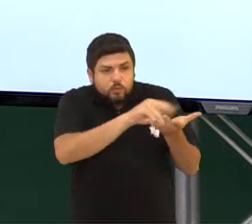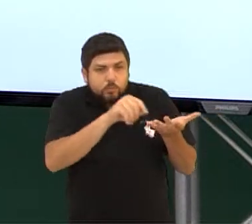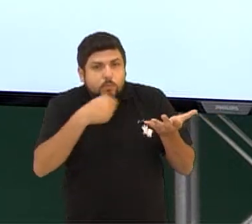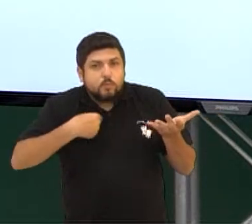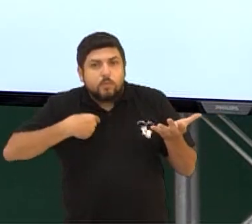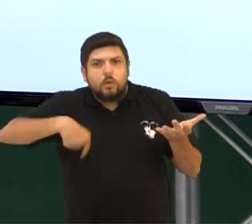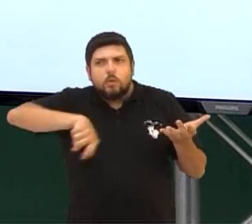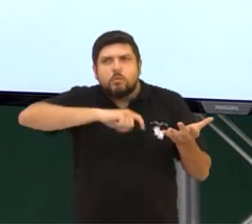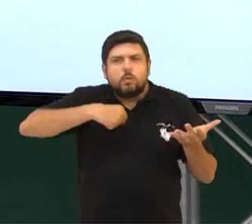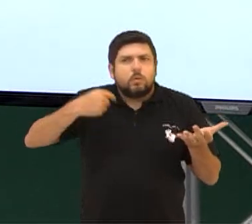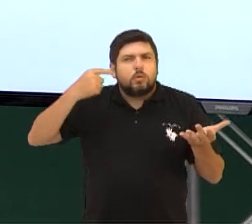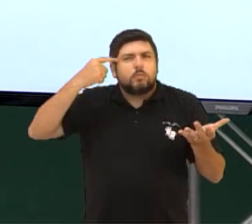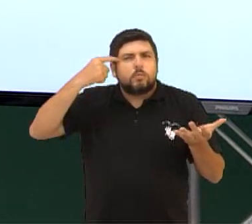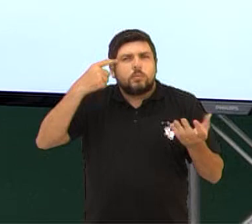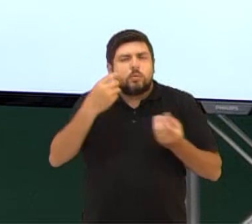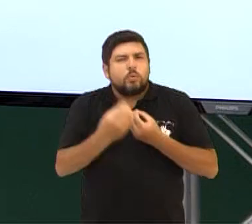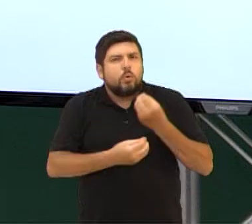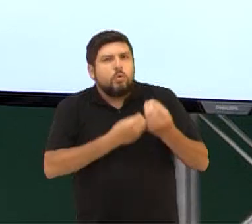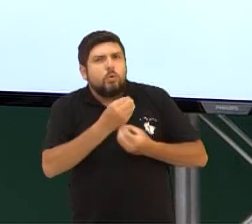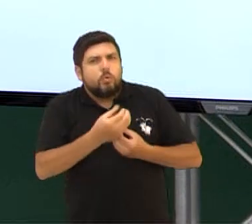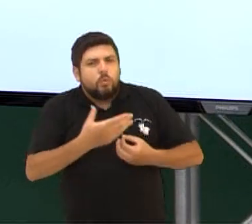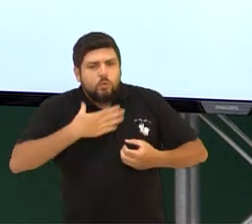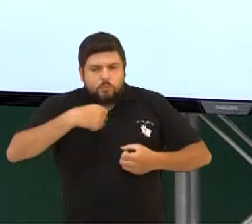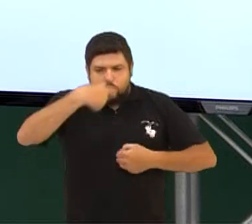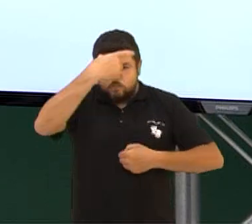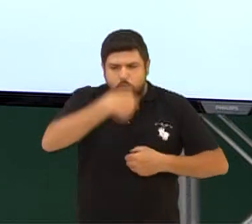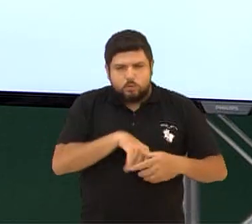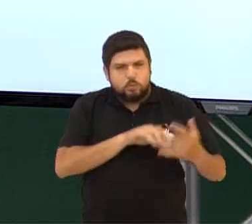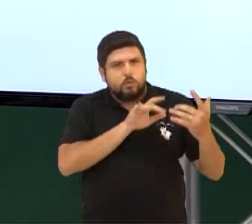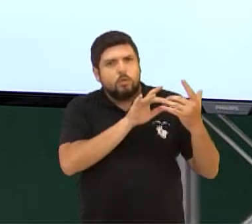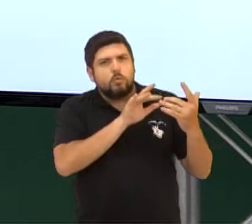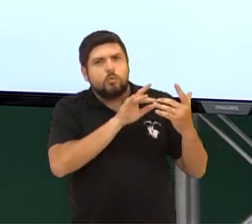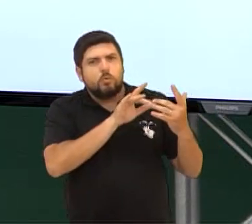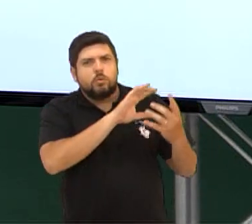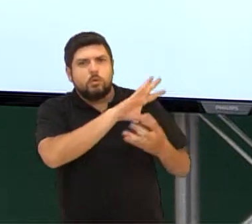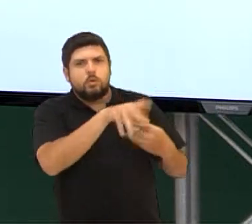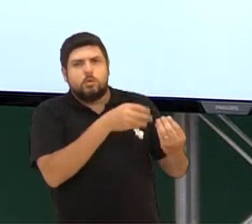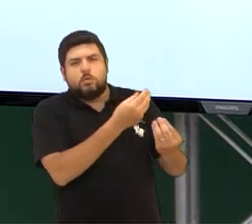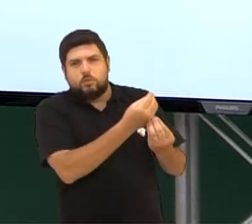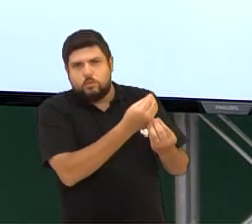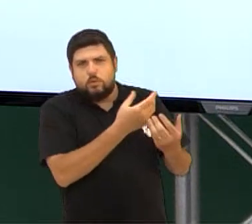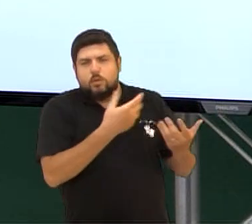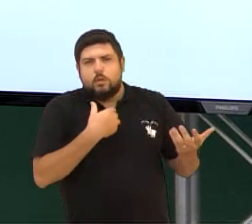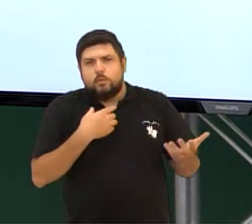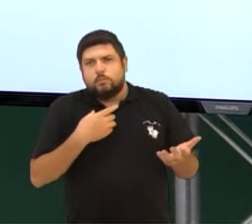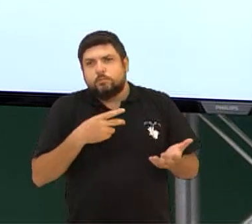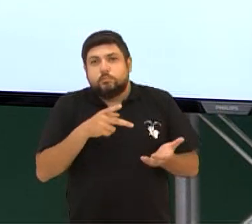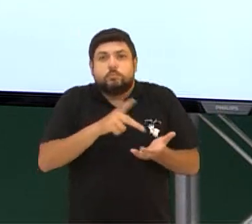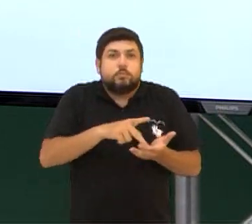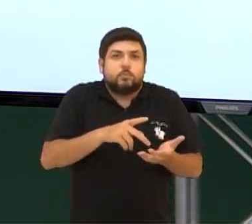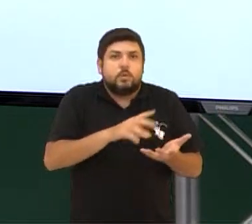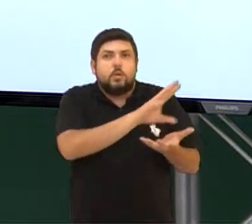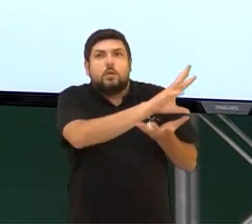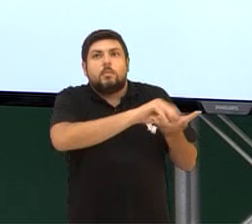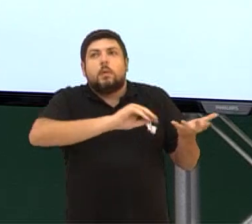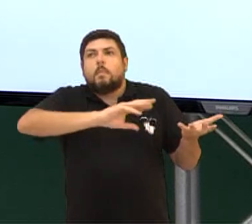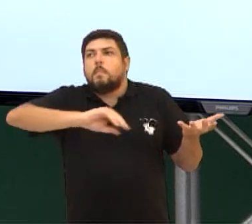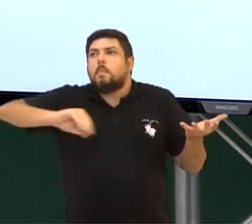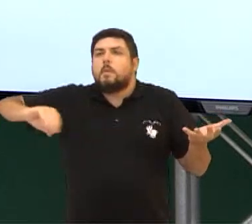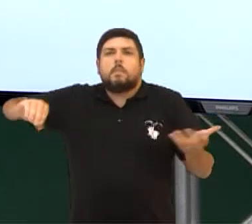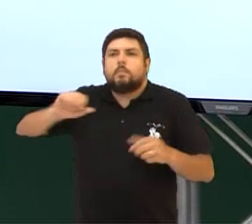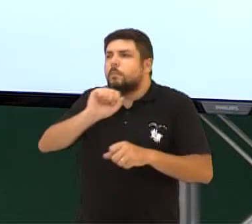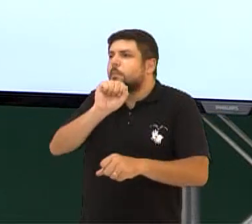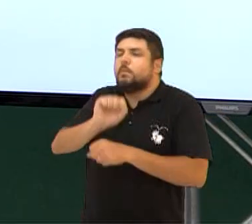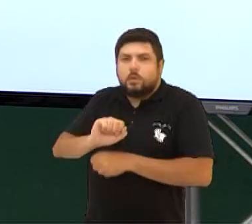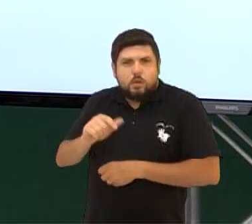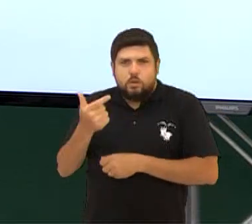repensemos o nosso relacionamento com as artes, porque ele vê como inevitável essa reprodução, ele não acha que dá para parar. E está aí o cinema, está aí